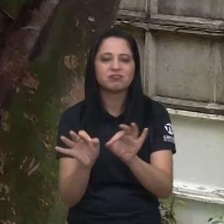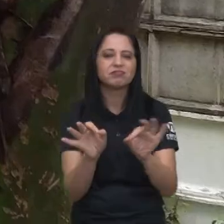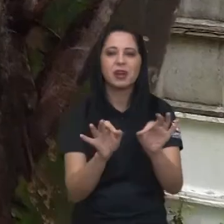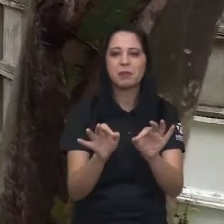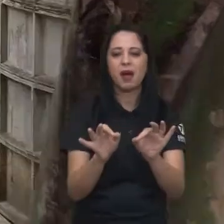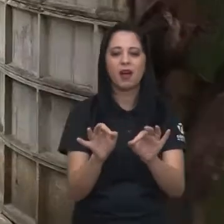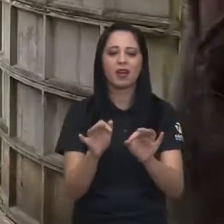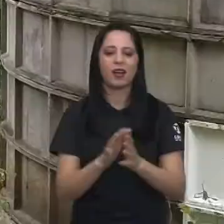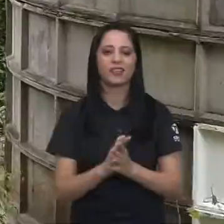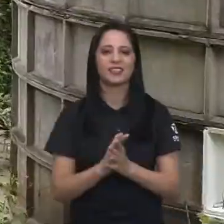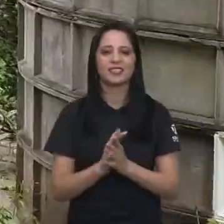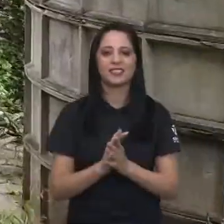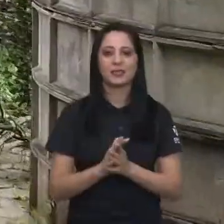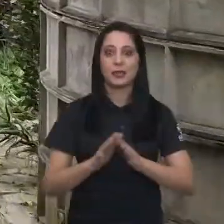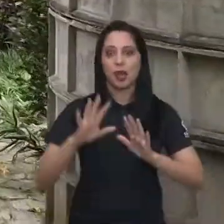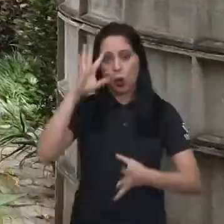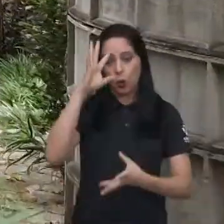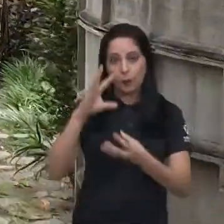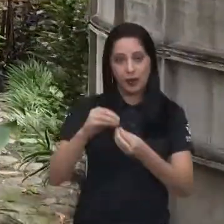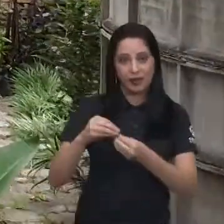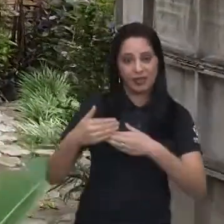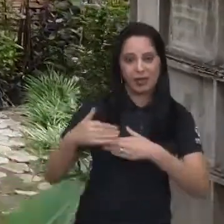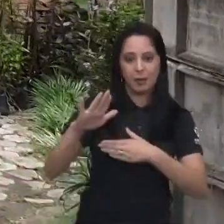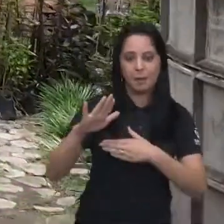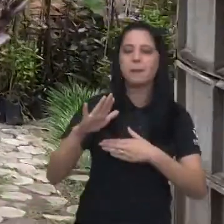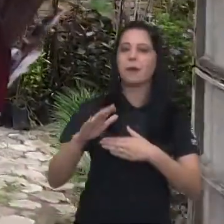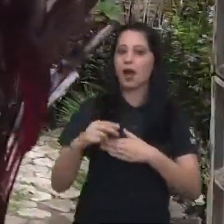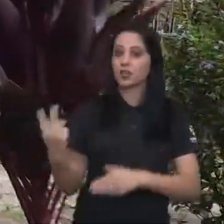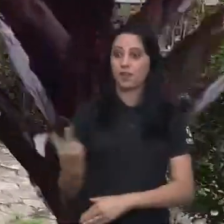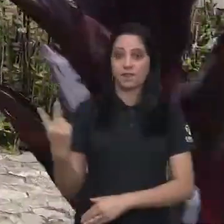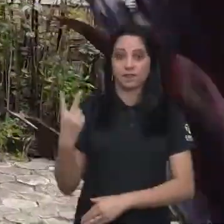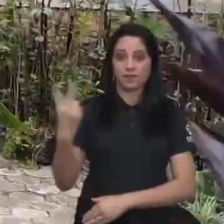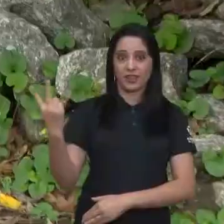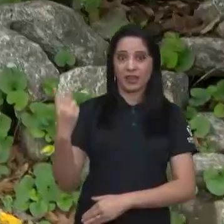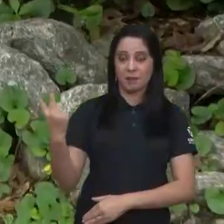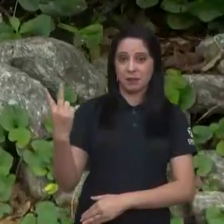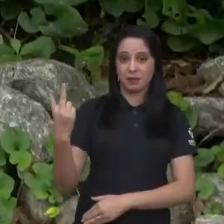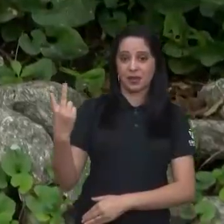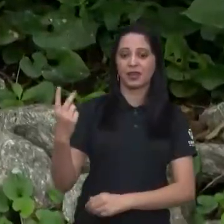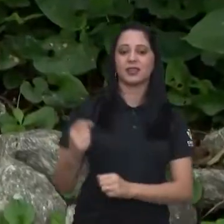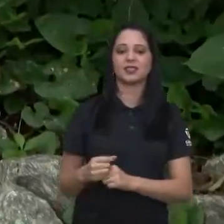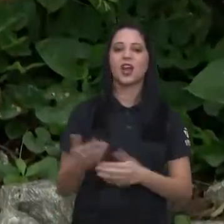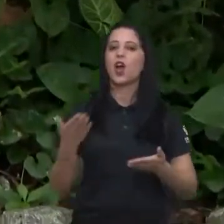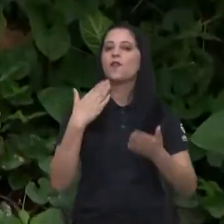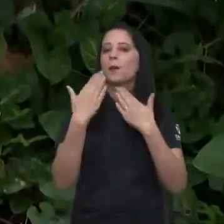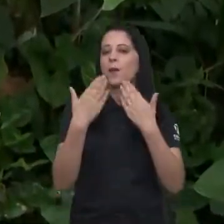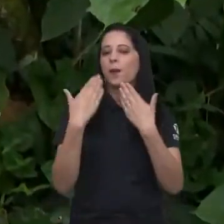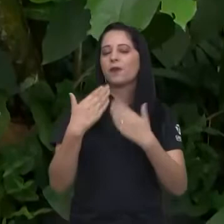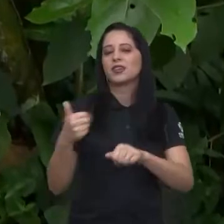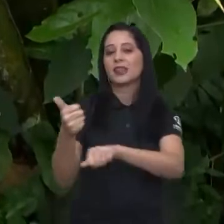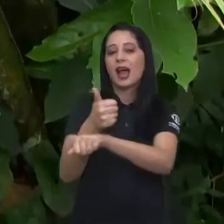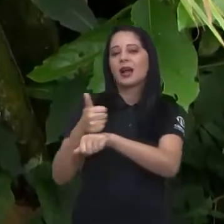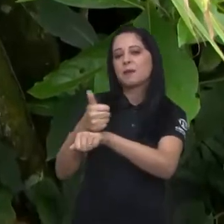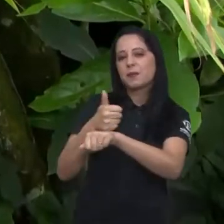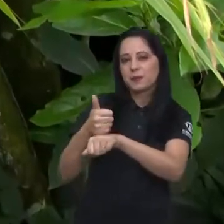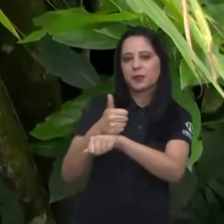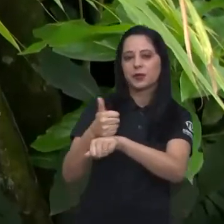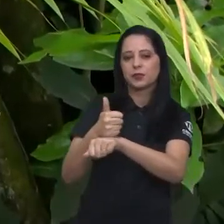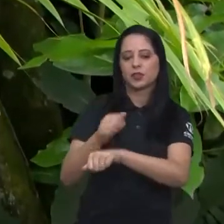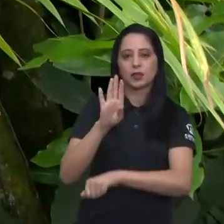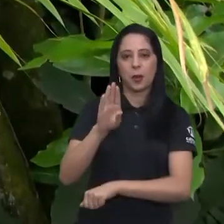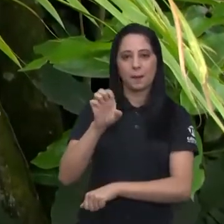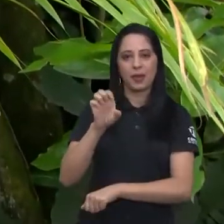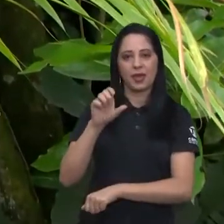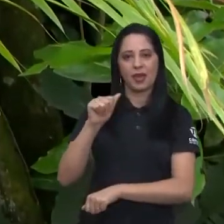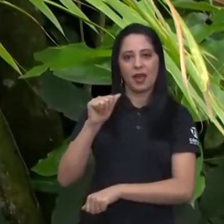ornamentação. Para entender um pouco mais sobre as propriedades dessas plantas, vamos conversar com a especialista em punk,